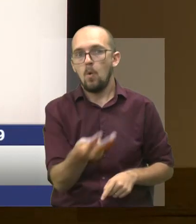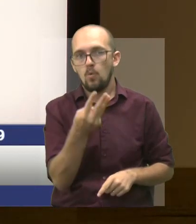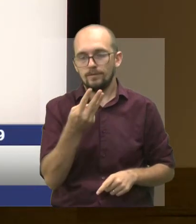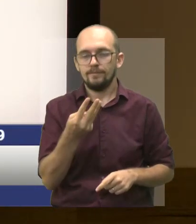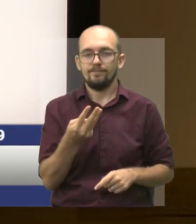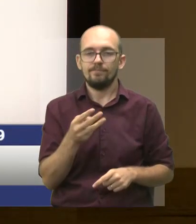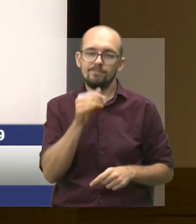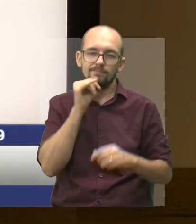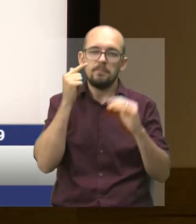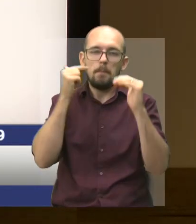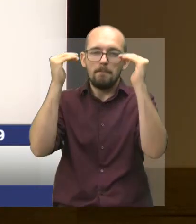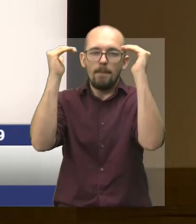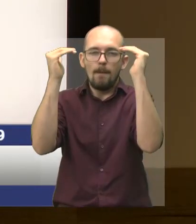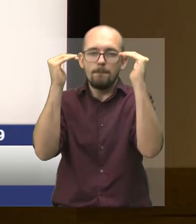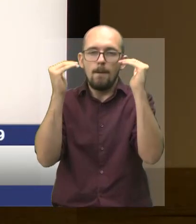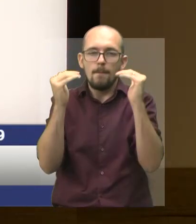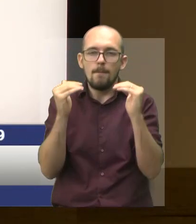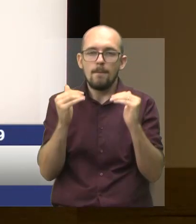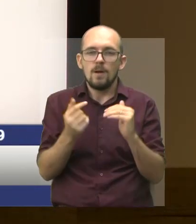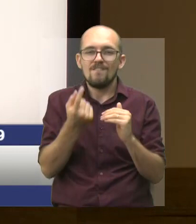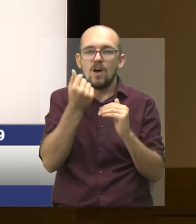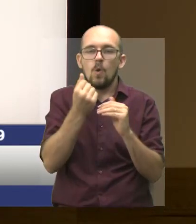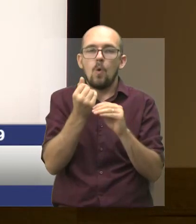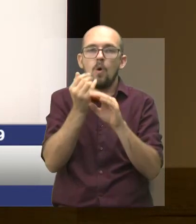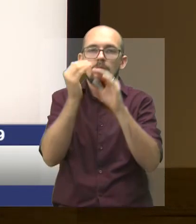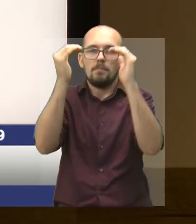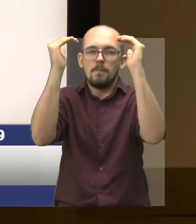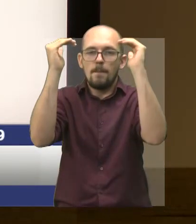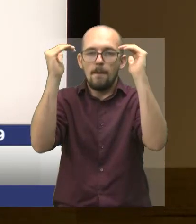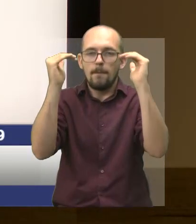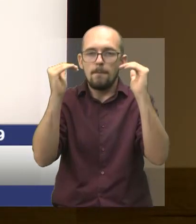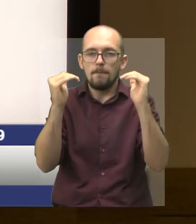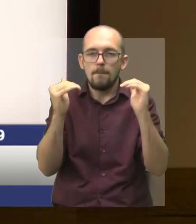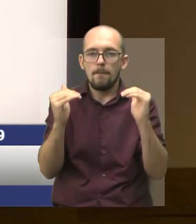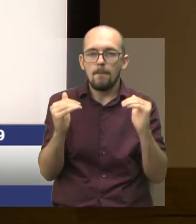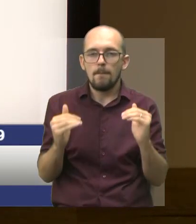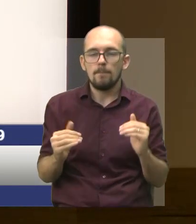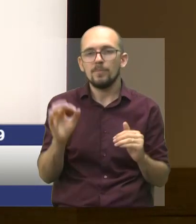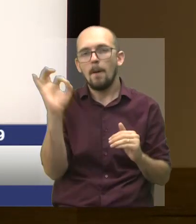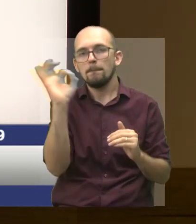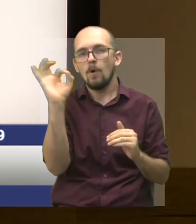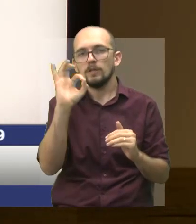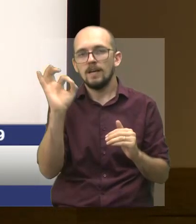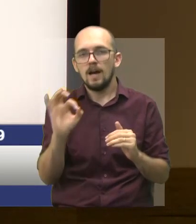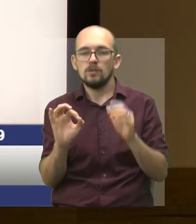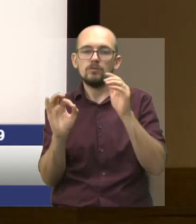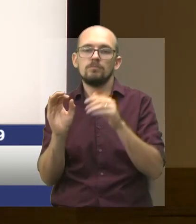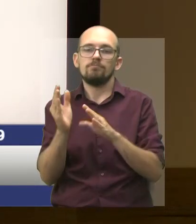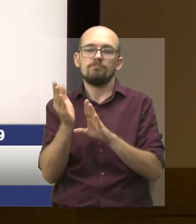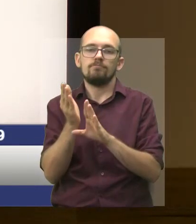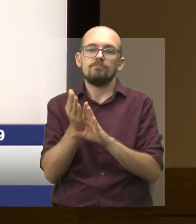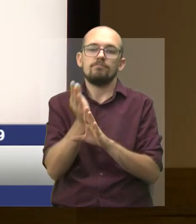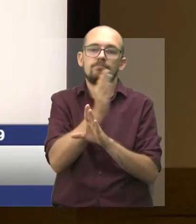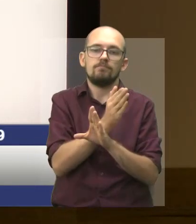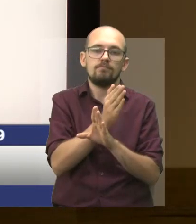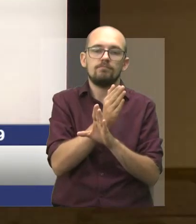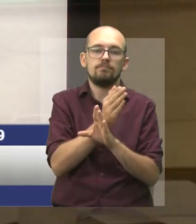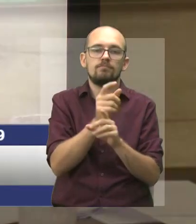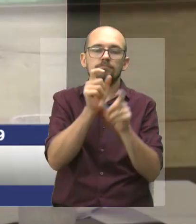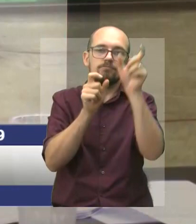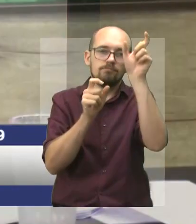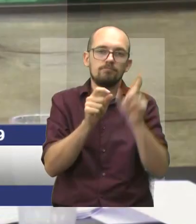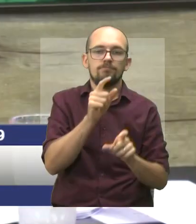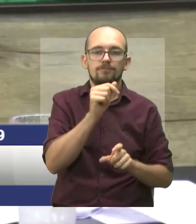aí para os senhores, e que também está demonstrado para os senhores, né, na minuta da